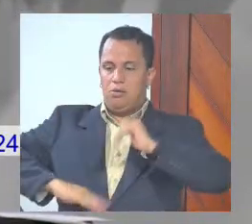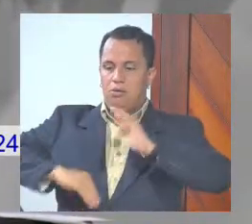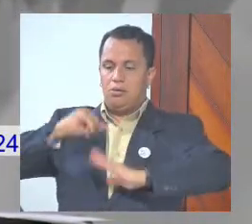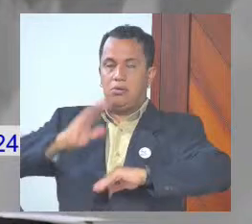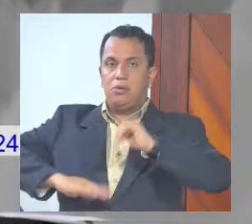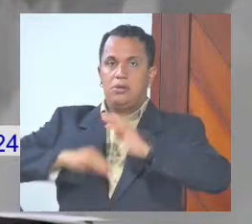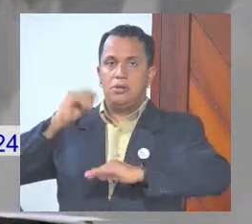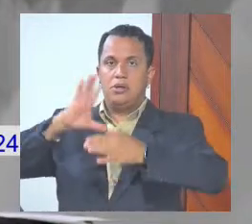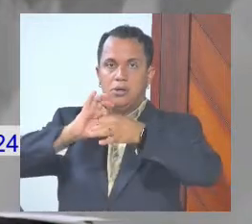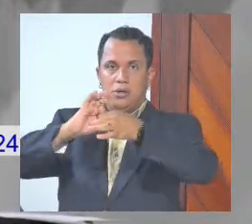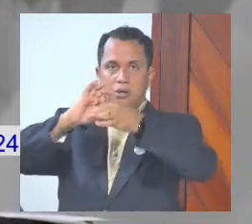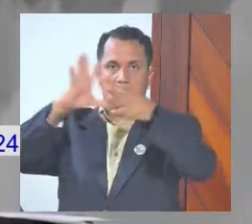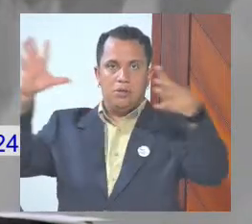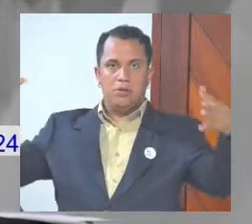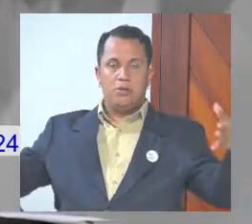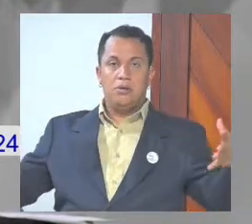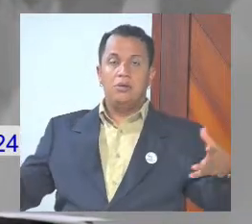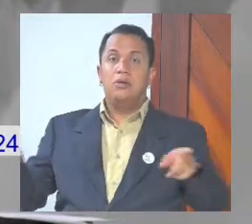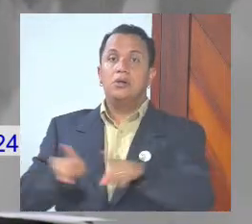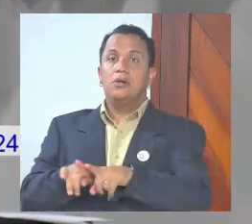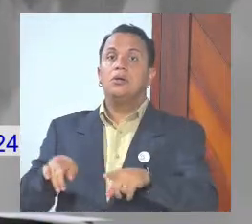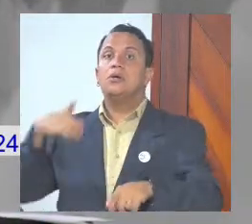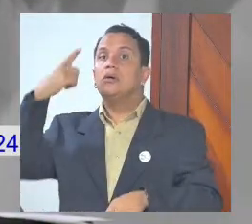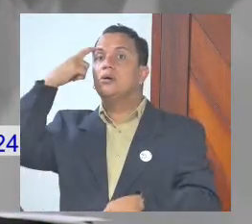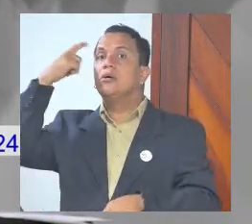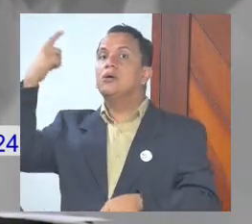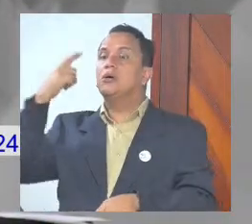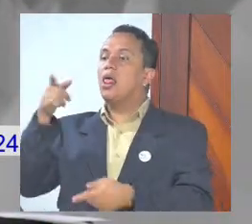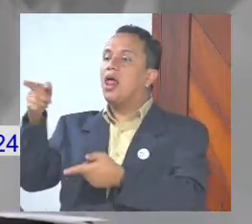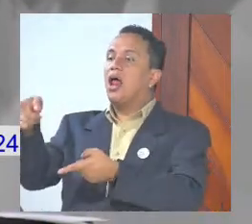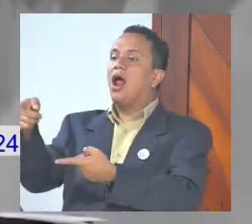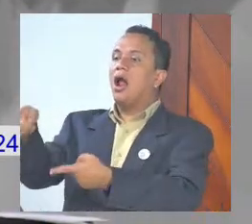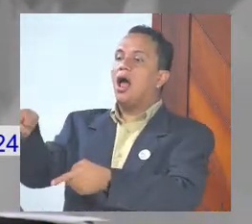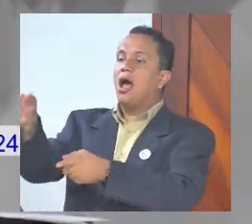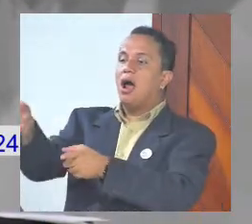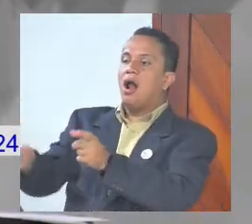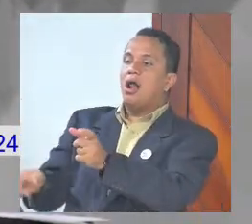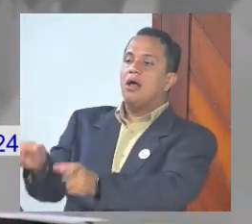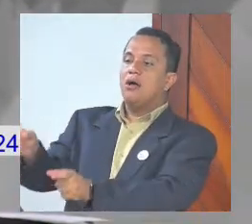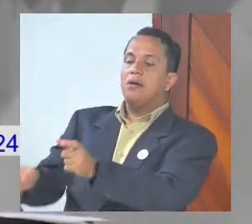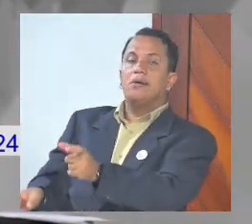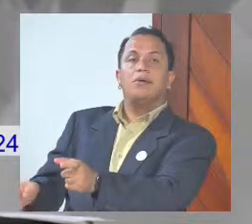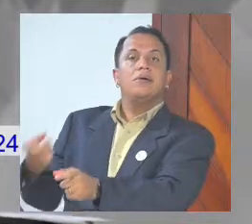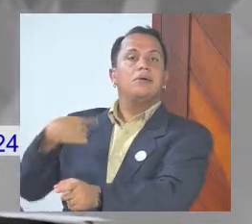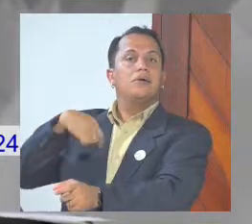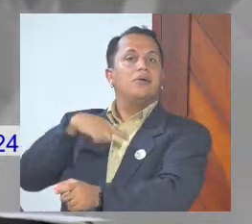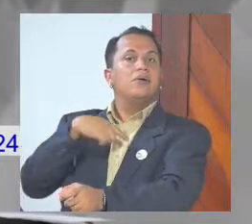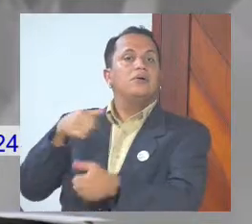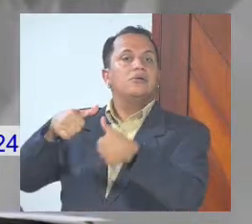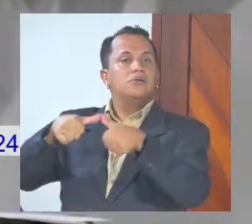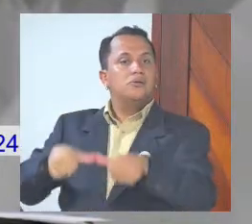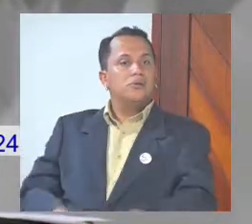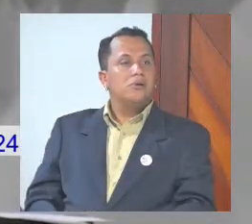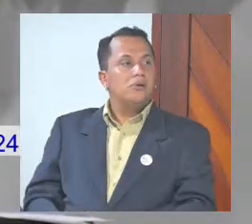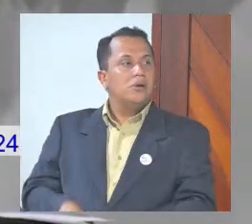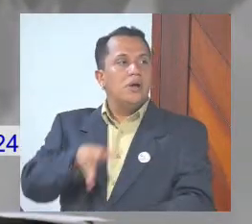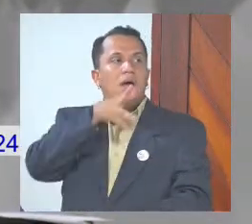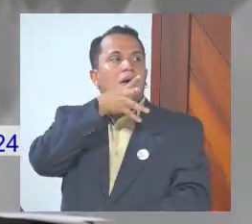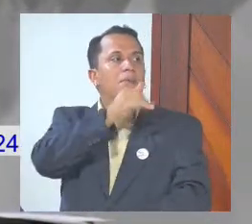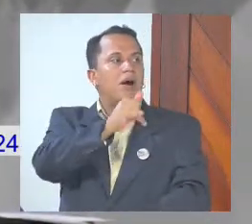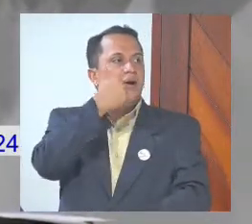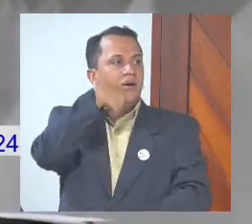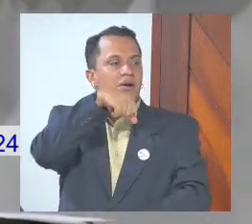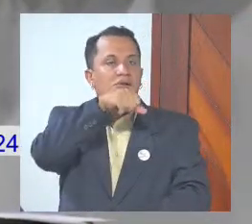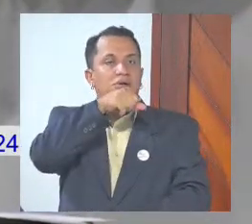profissionais liberais e pensamento crítico. Nós estamos aqui, pais e